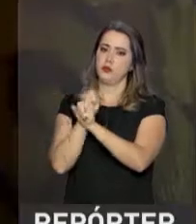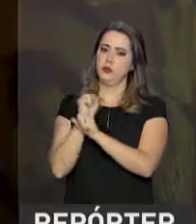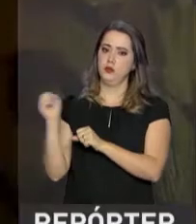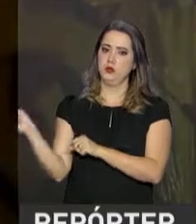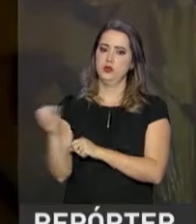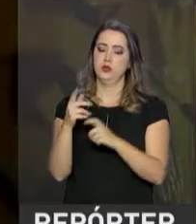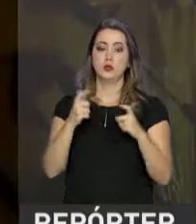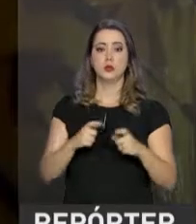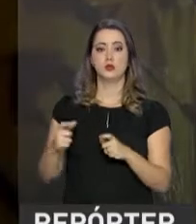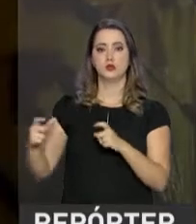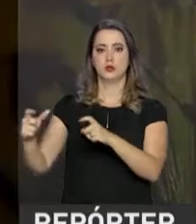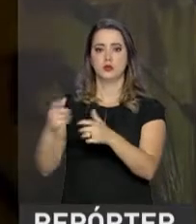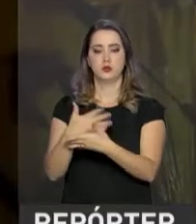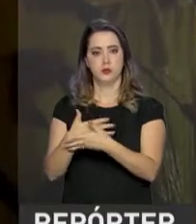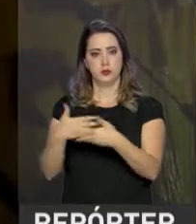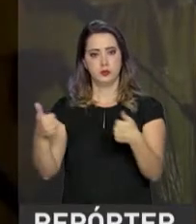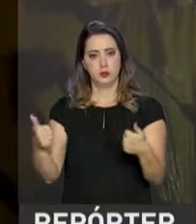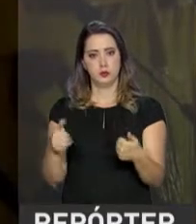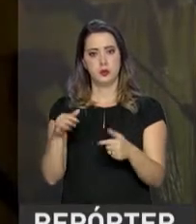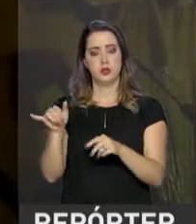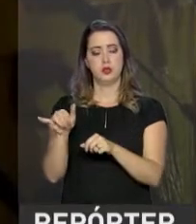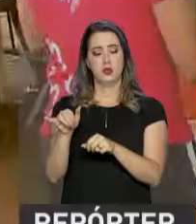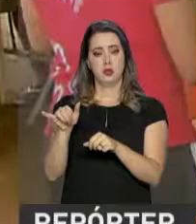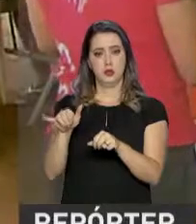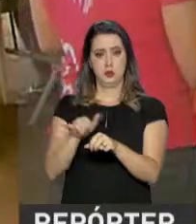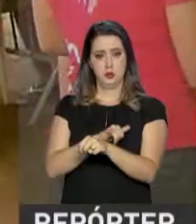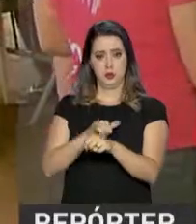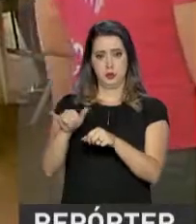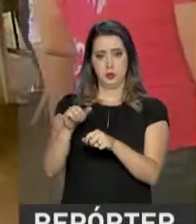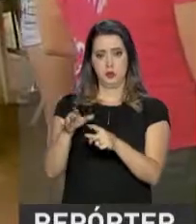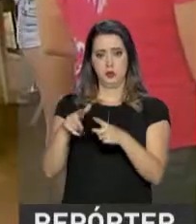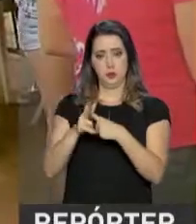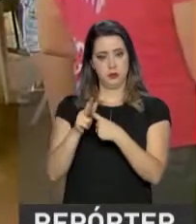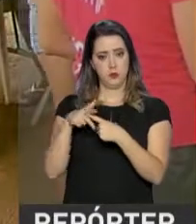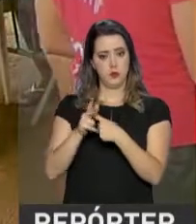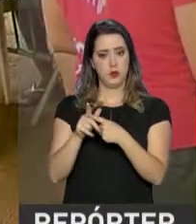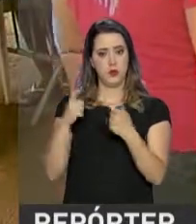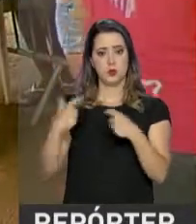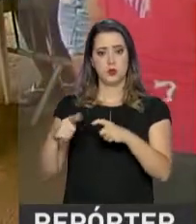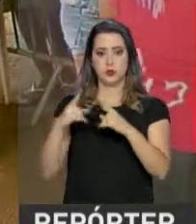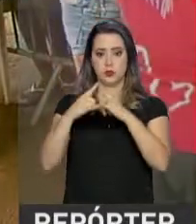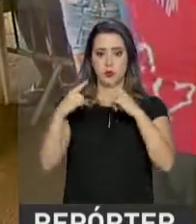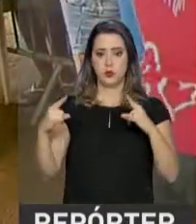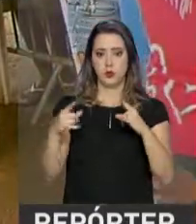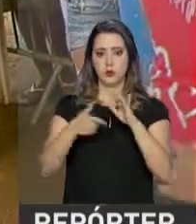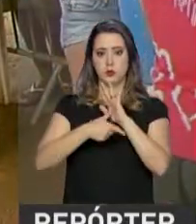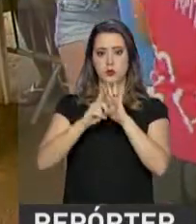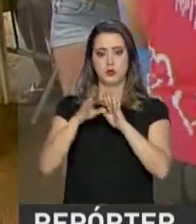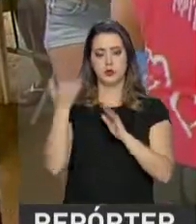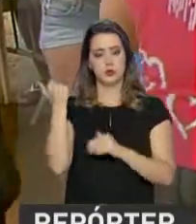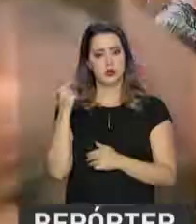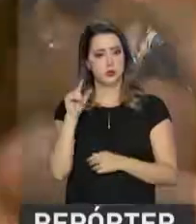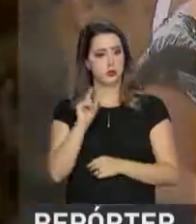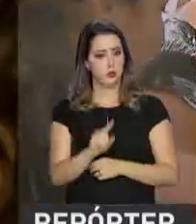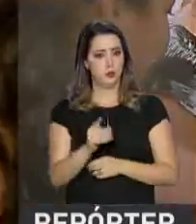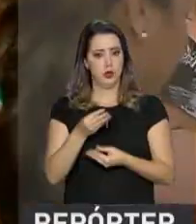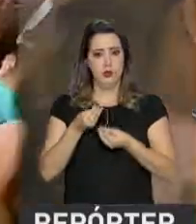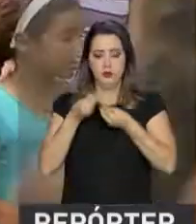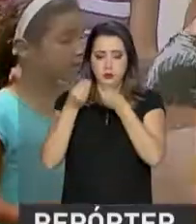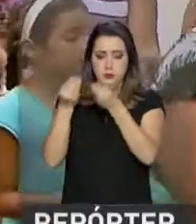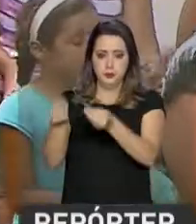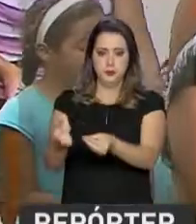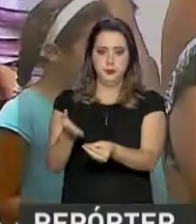novos abrigos, a melhoria da infraestrutura existente já em abrigos já antigos, o fornecimento